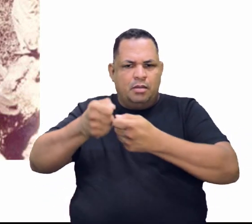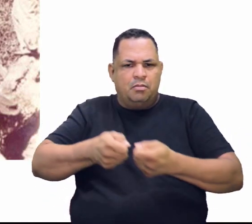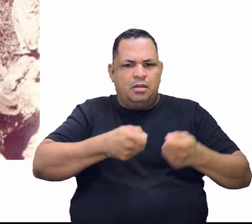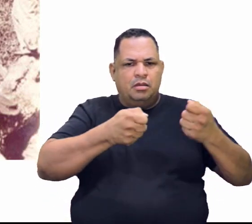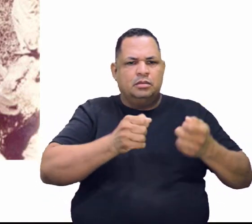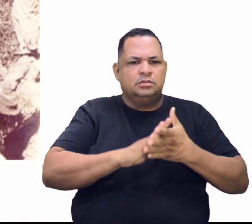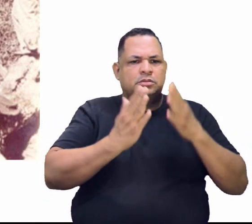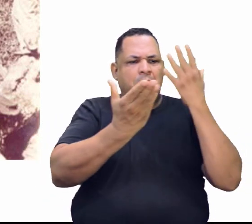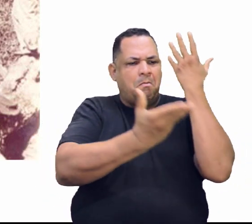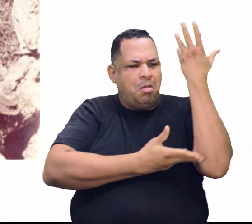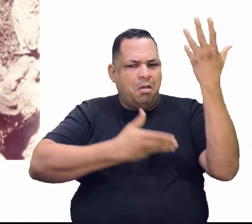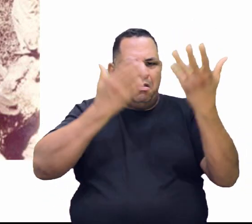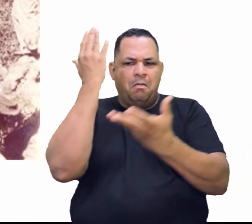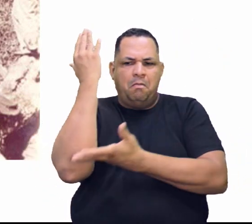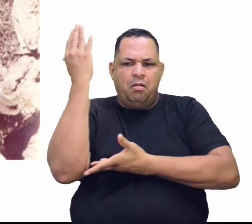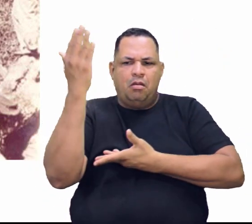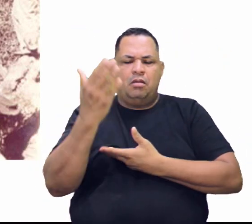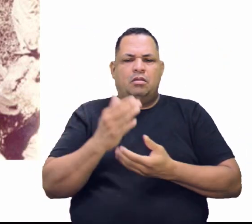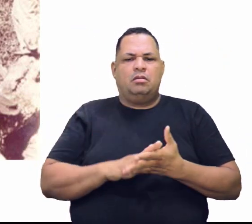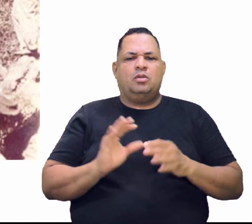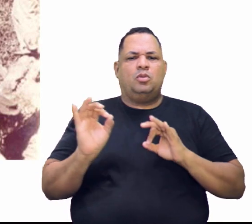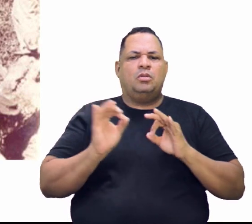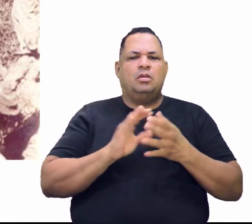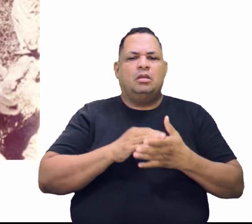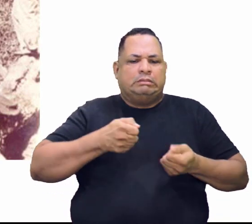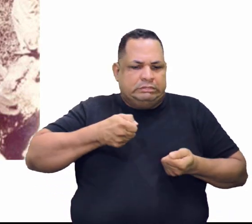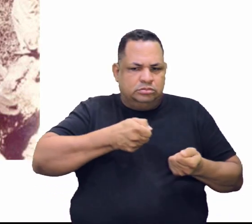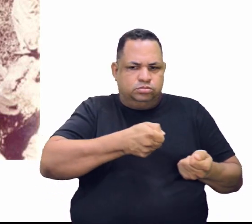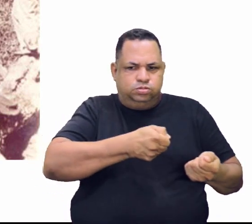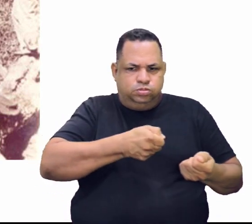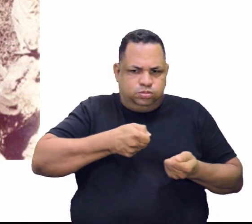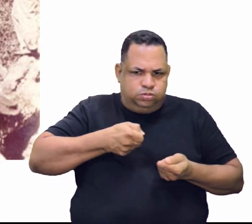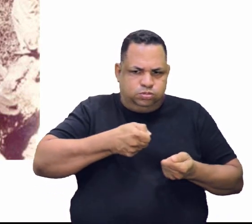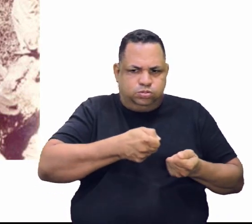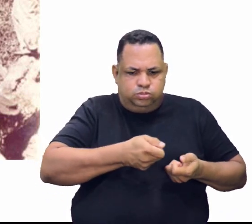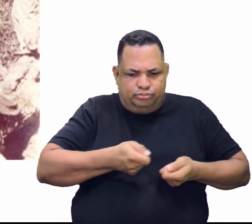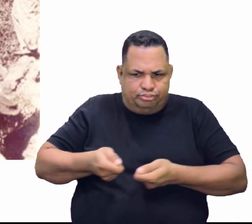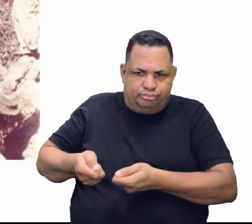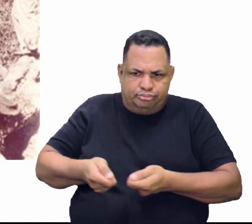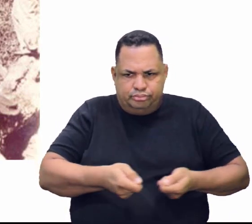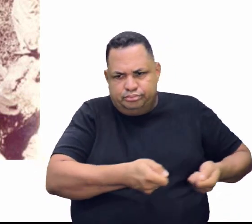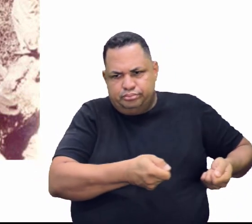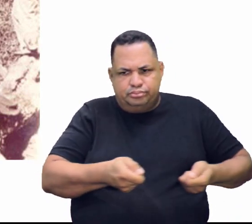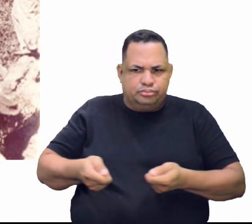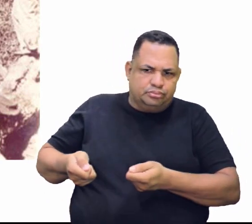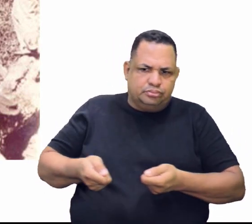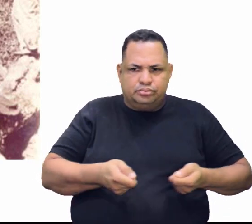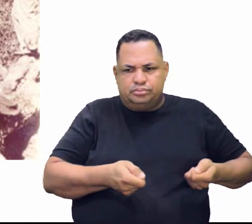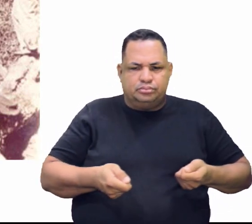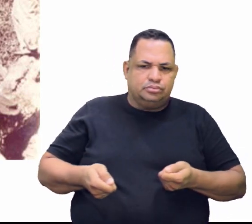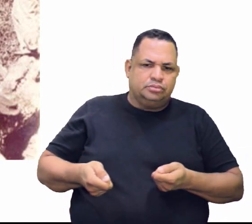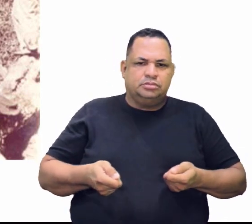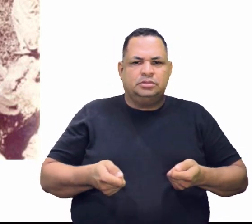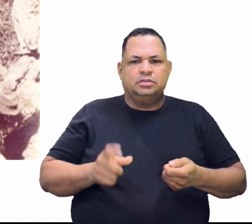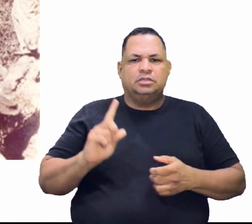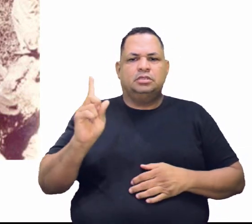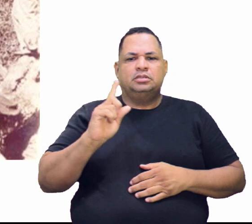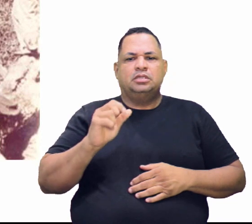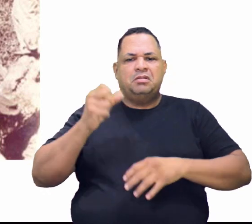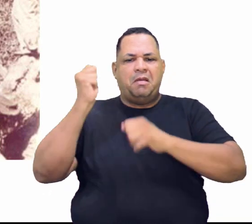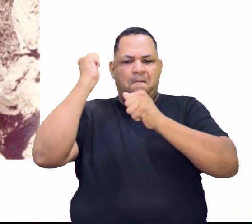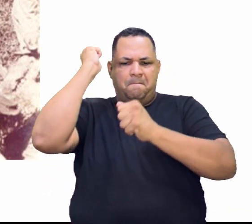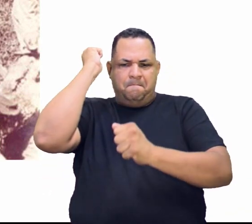confere. Professor, mas eles limpavam com motosserra, roçadeira? Não. Isso aí era